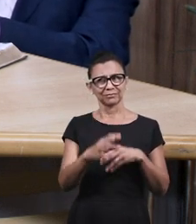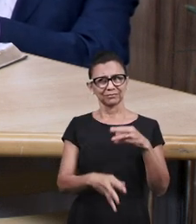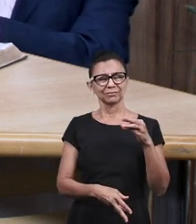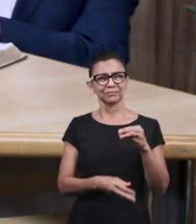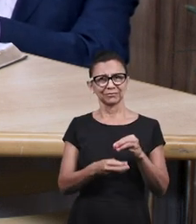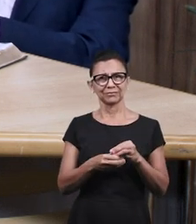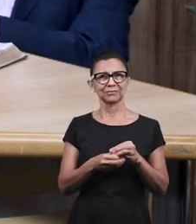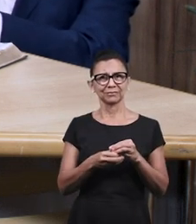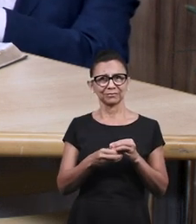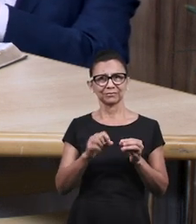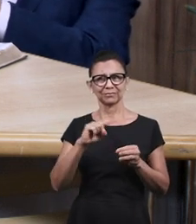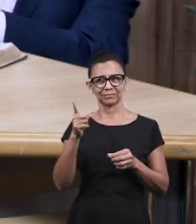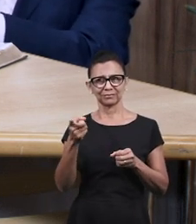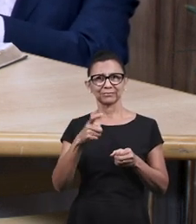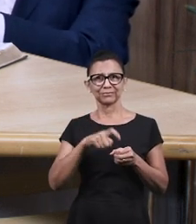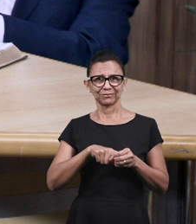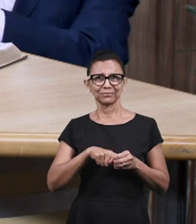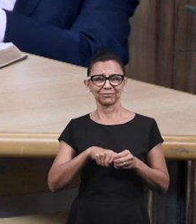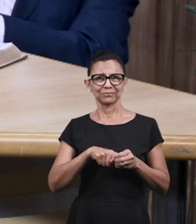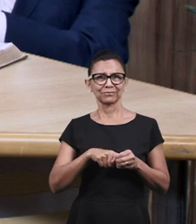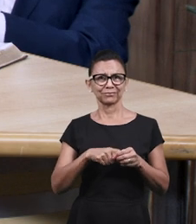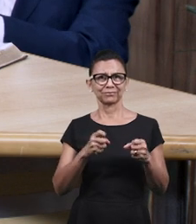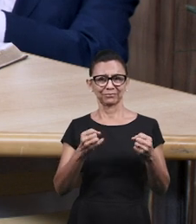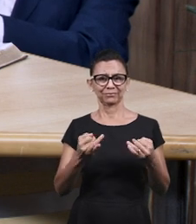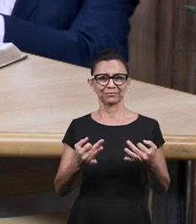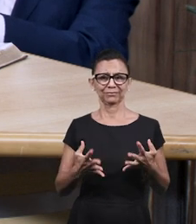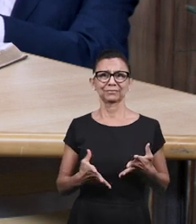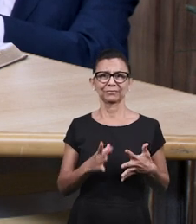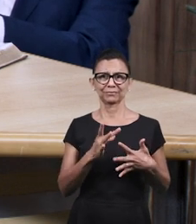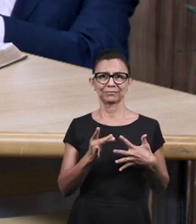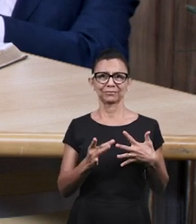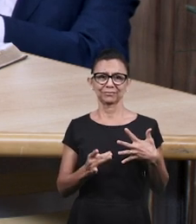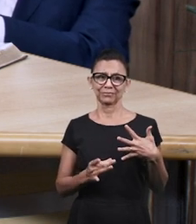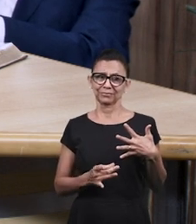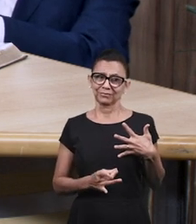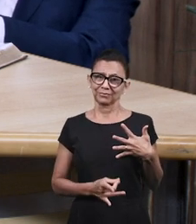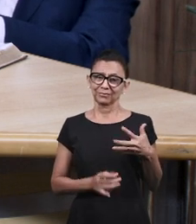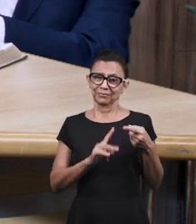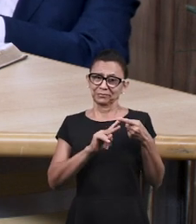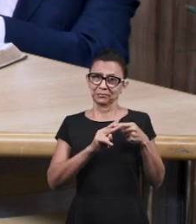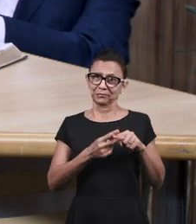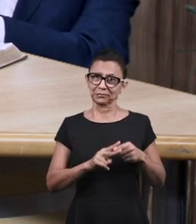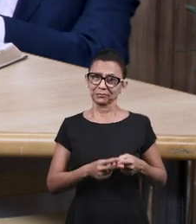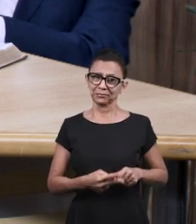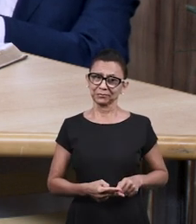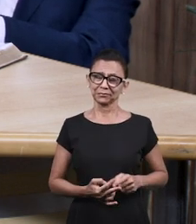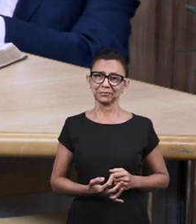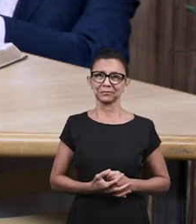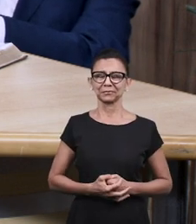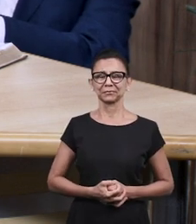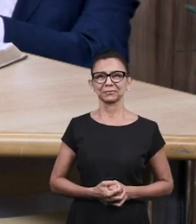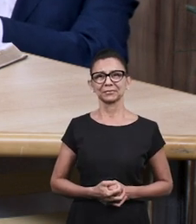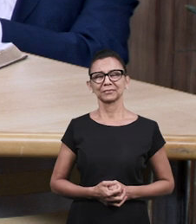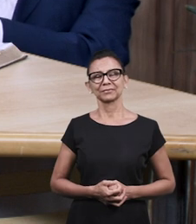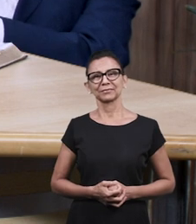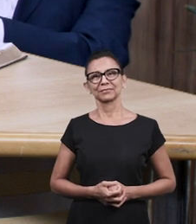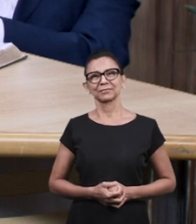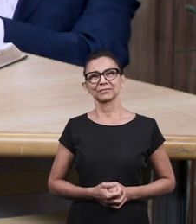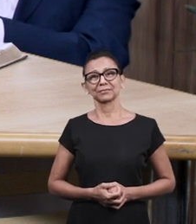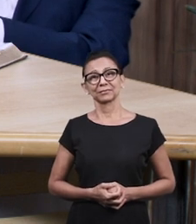podemos fechar. Fechamos mas aqui. Depois a gente volta. Isso mesmo. Depois nós voltamos para melhorar isso que nós falamos.